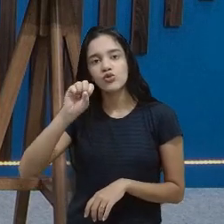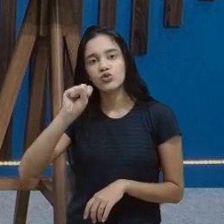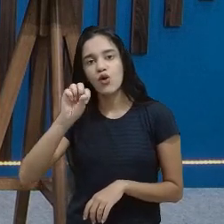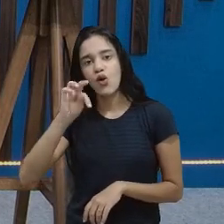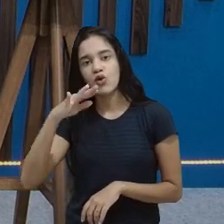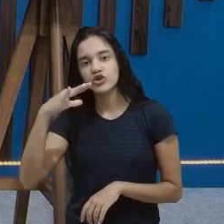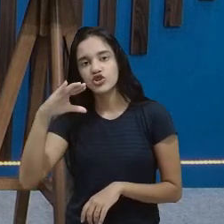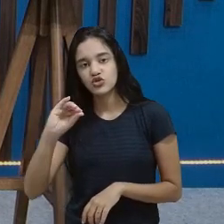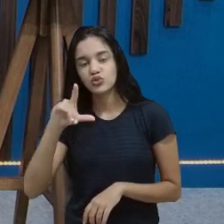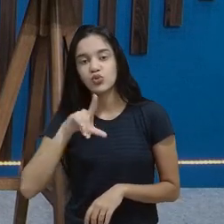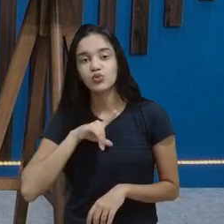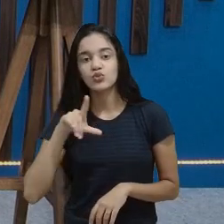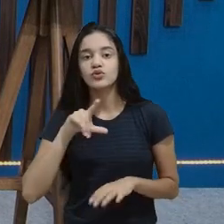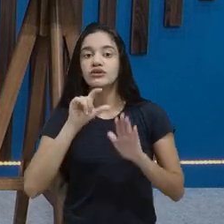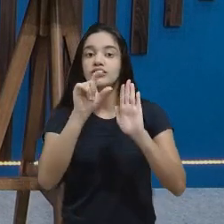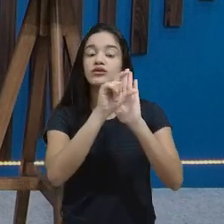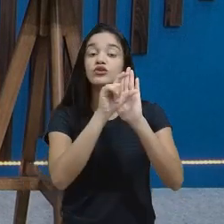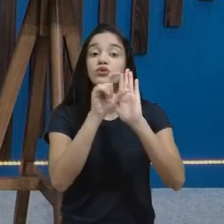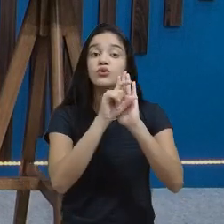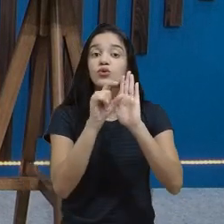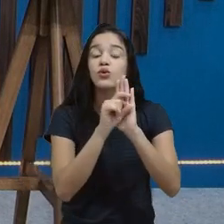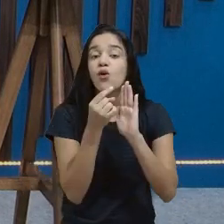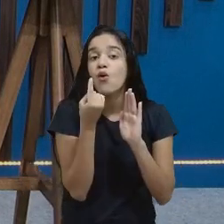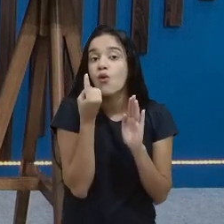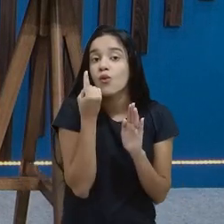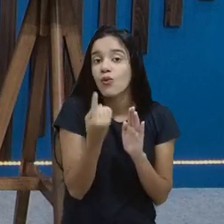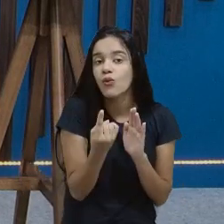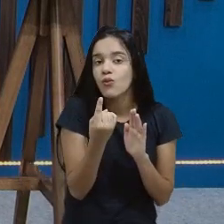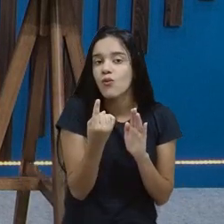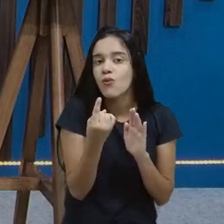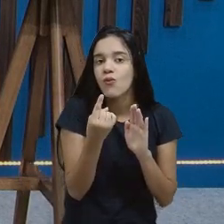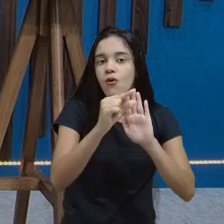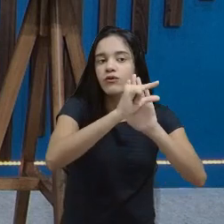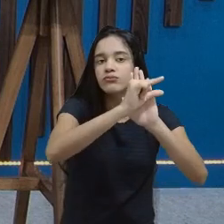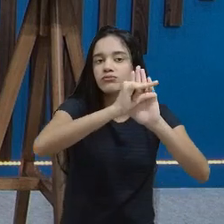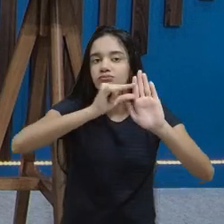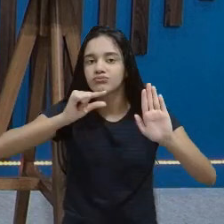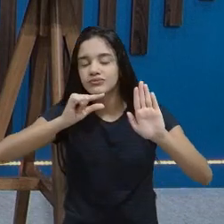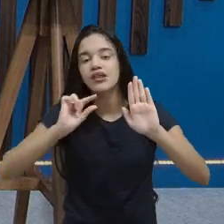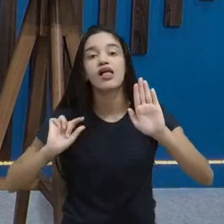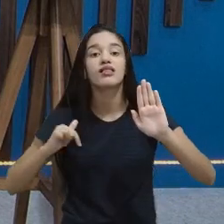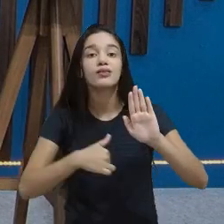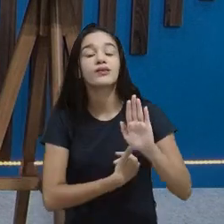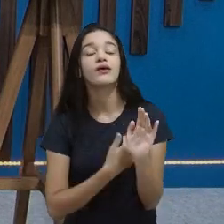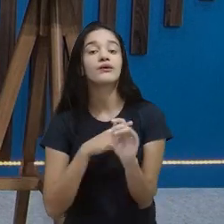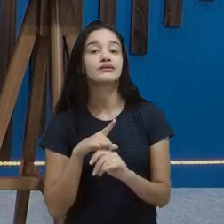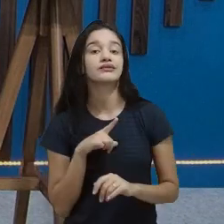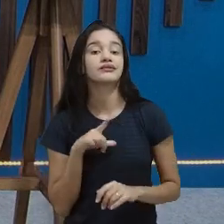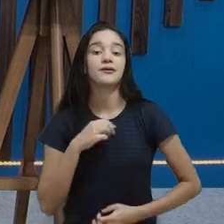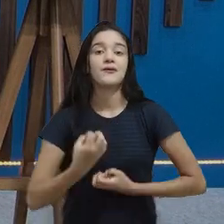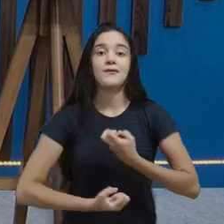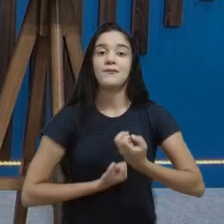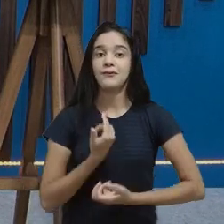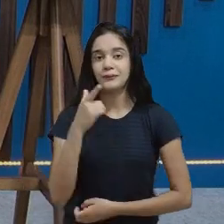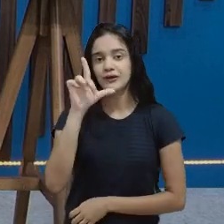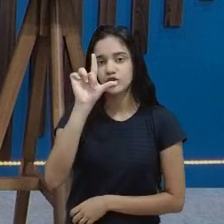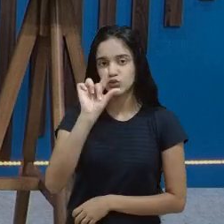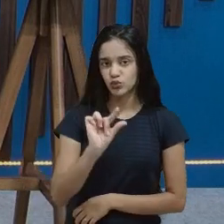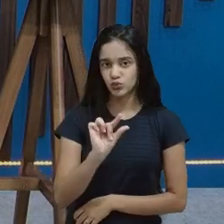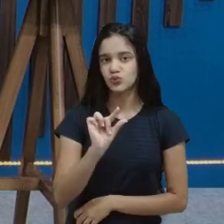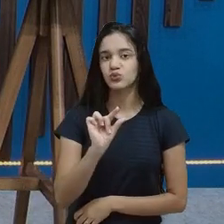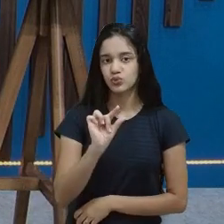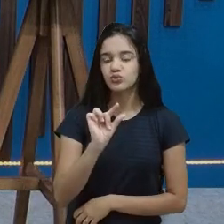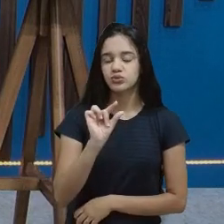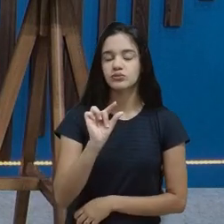uma estrofe que compõe só apenas um verso, não é? E aí nós temos os poemas curtos, não